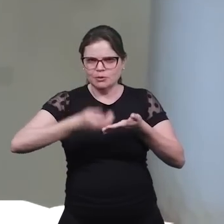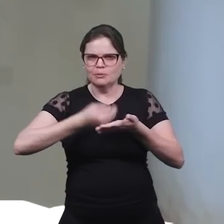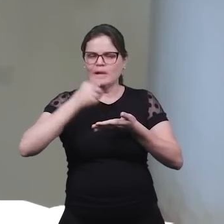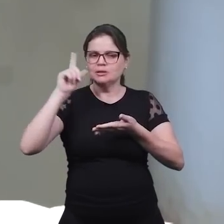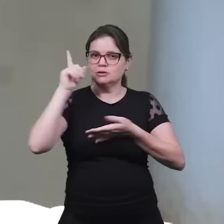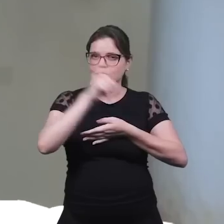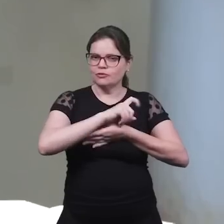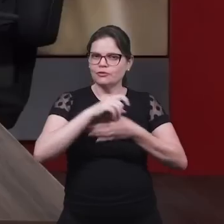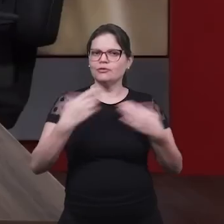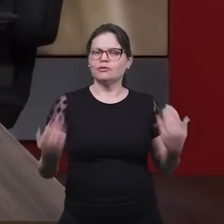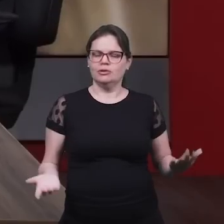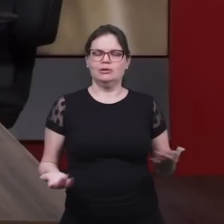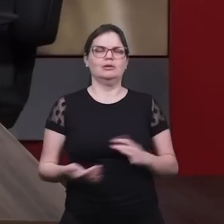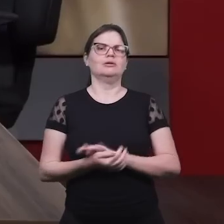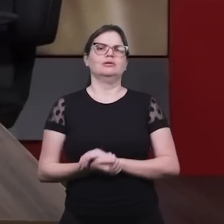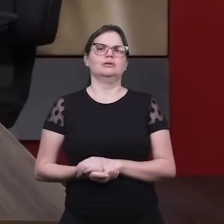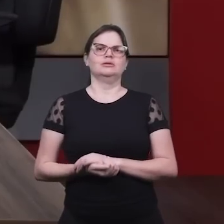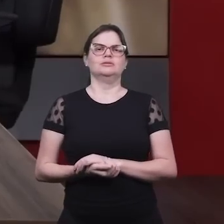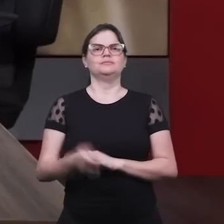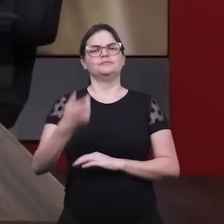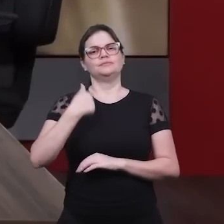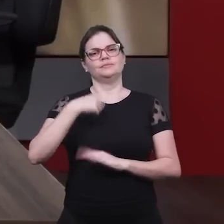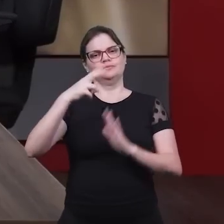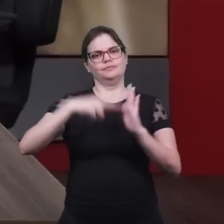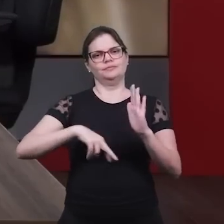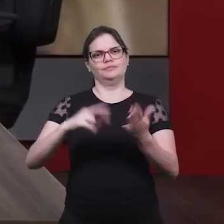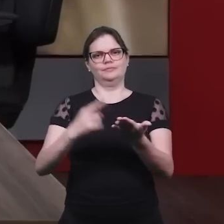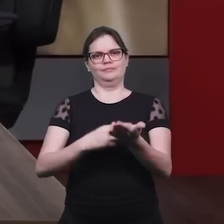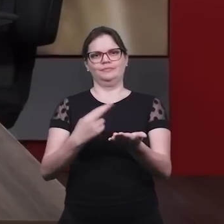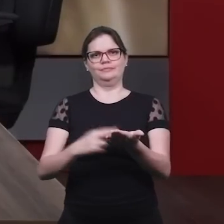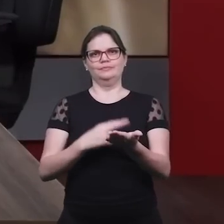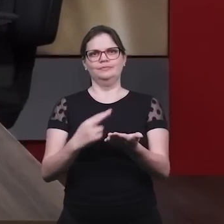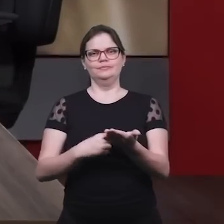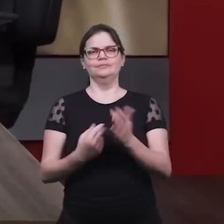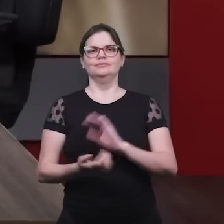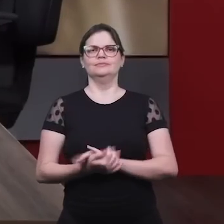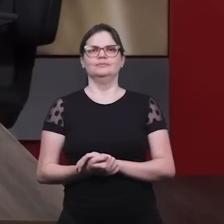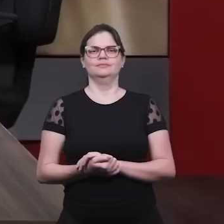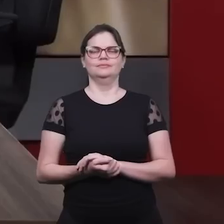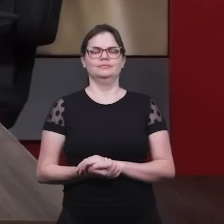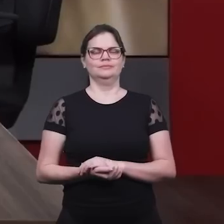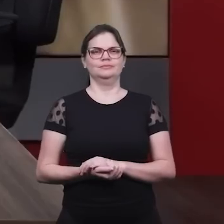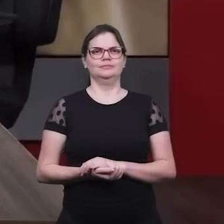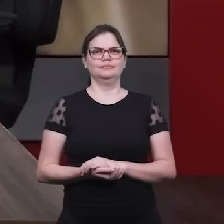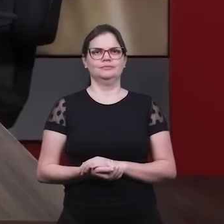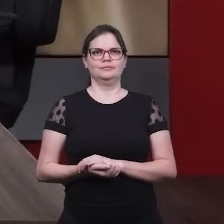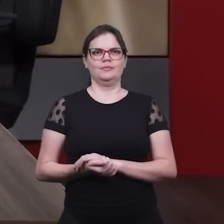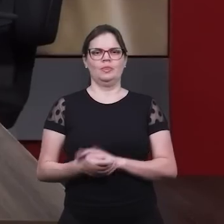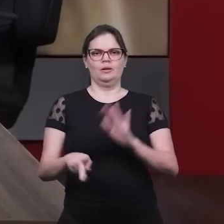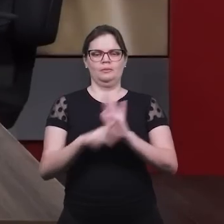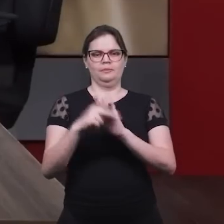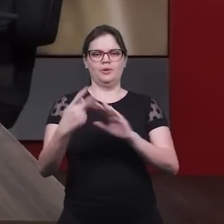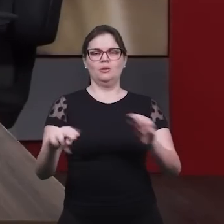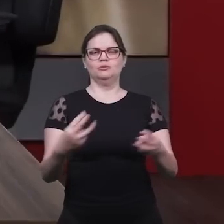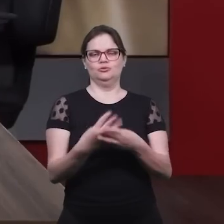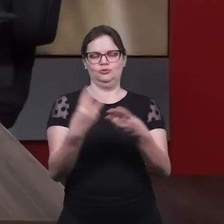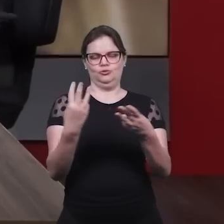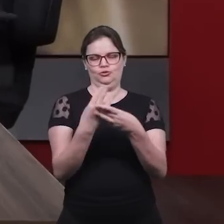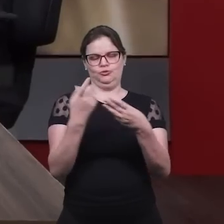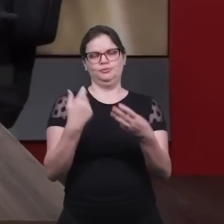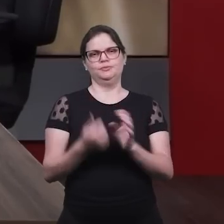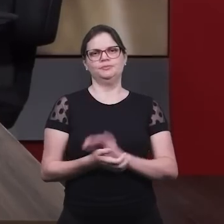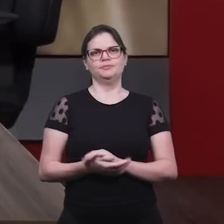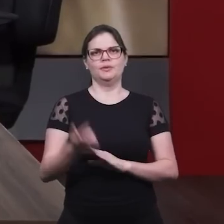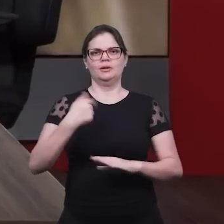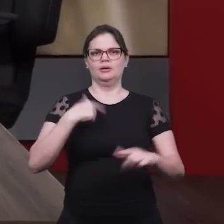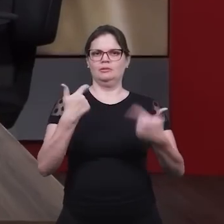né, rapaz? Eu li uma revista chamada Moracha, uma revista judia, né? Eu trabalhei